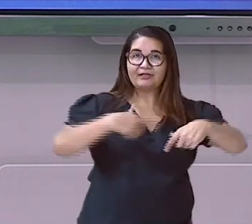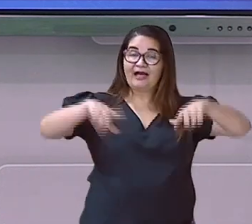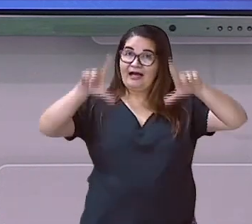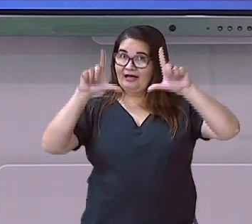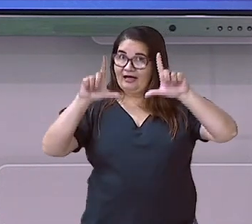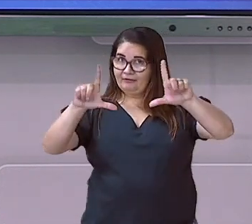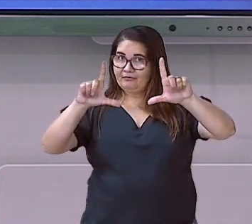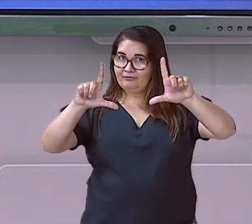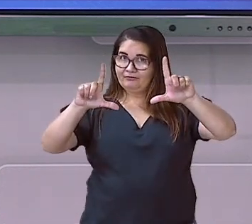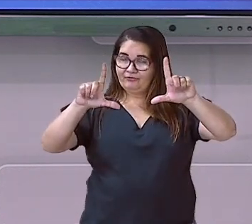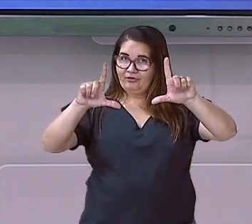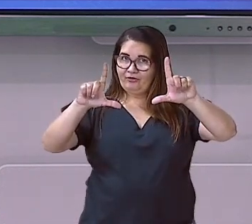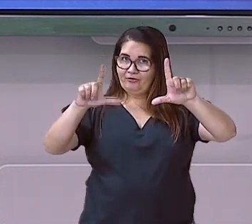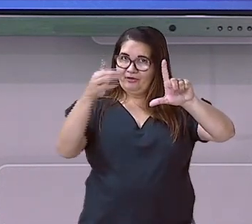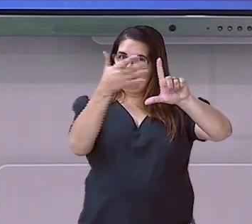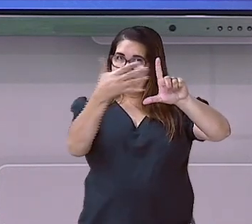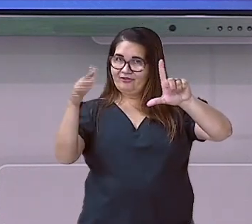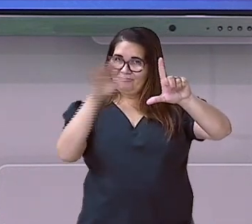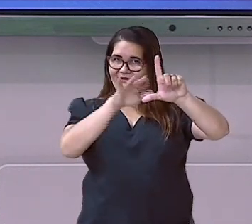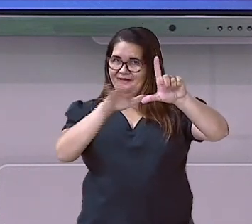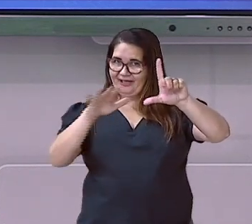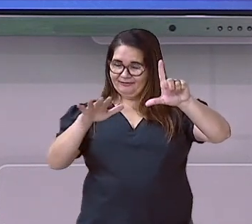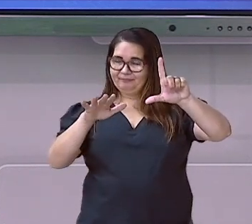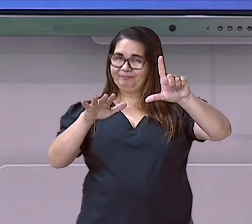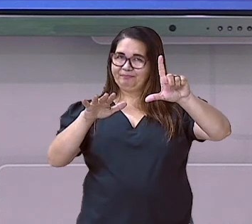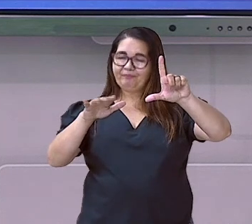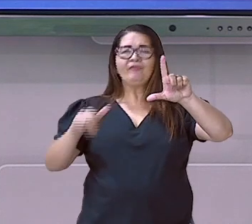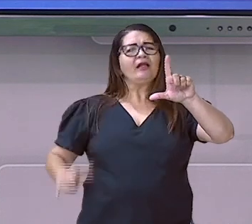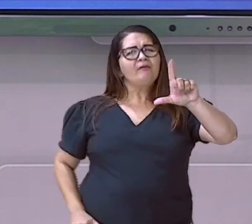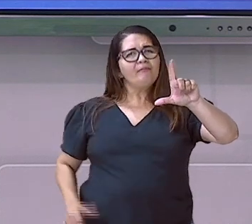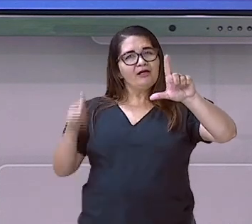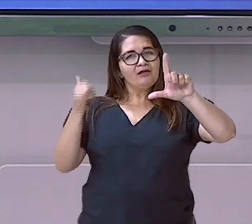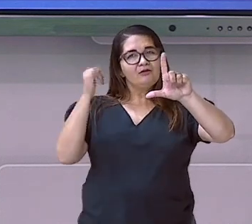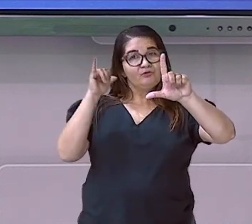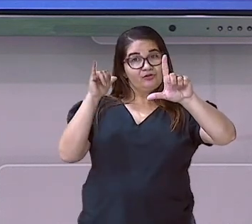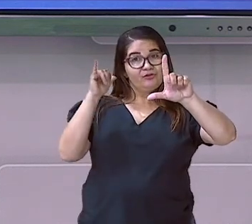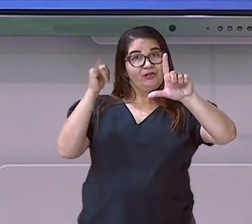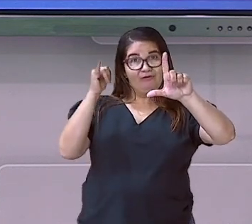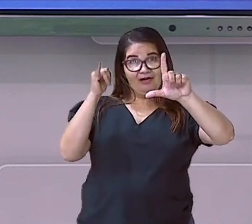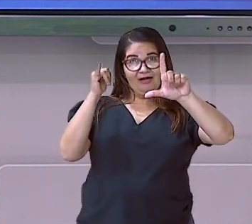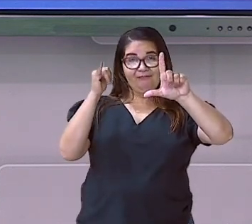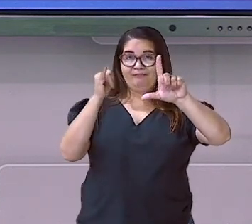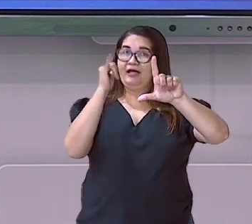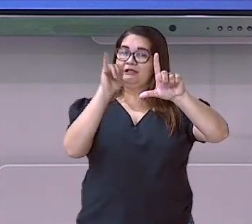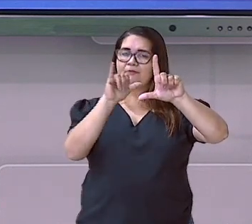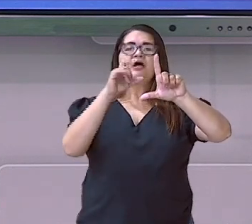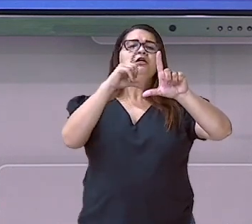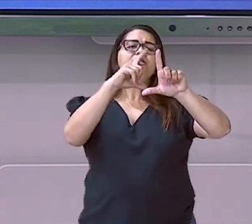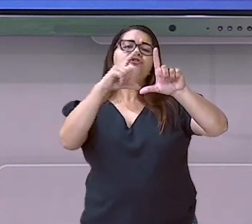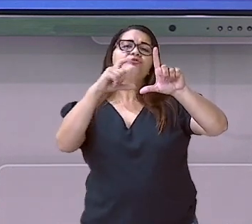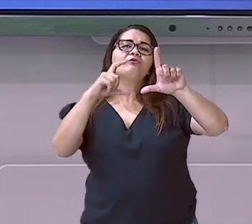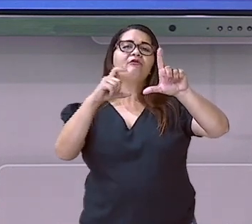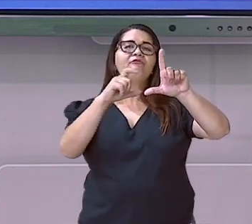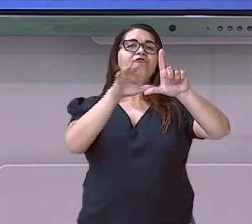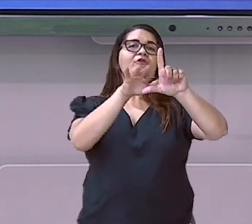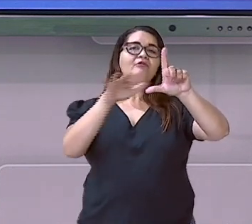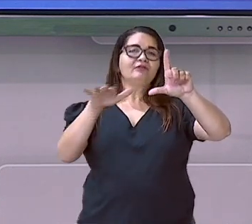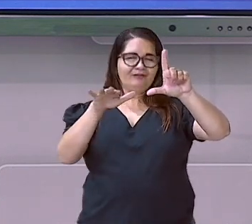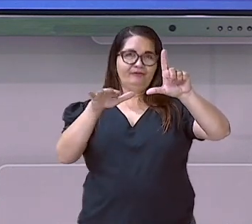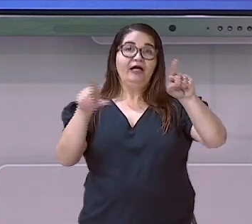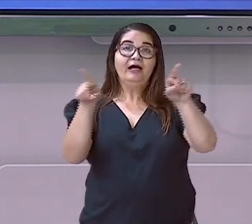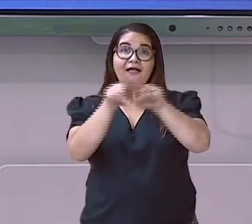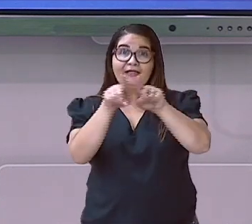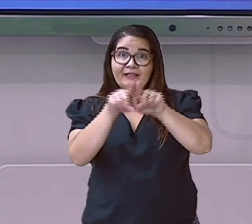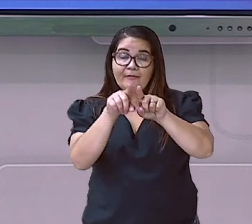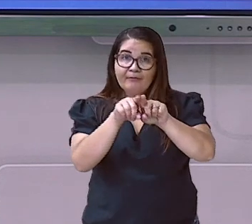atividades na plataforma SMED-GV, aponte a câmera do seu celular para a imagem que aparece no canto da tela.